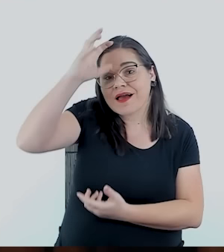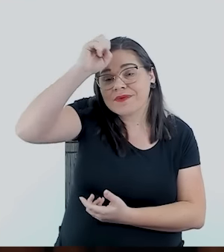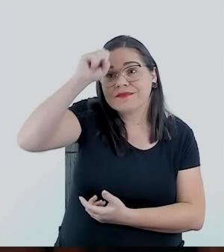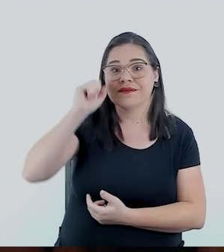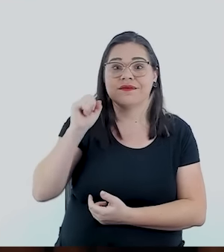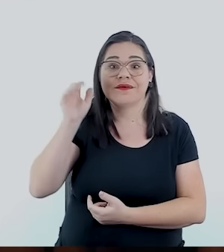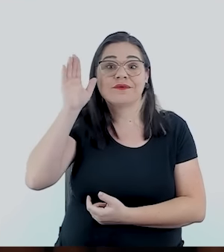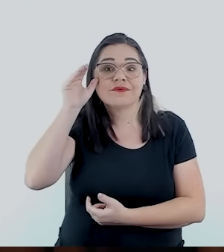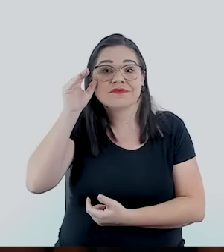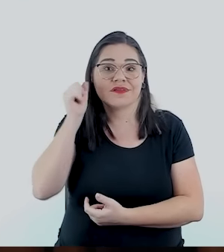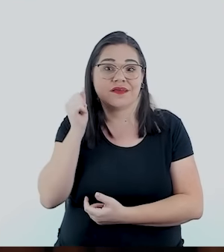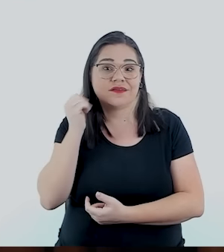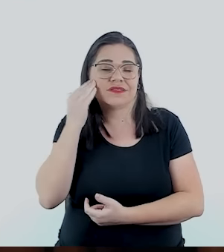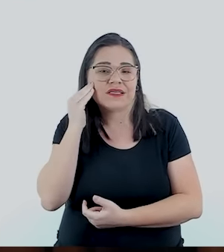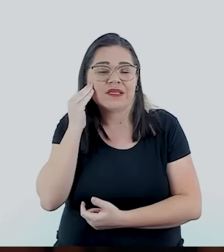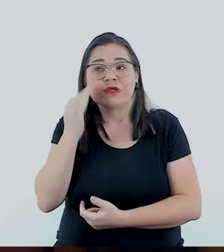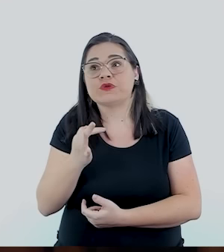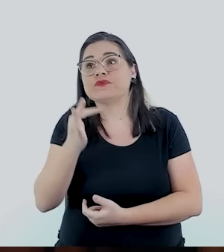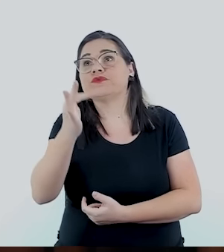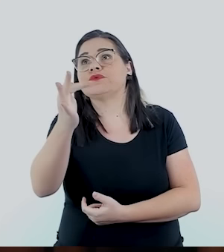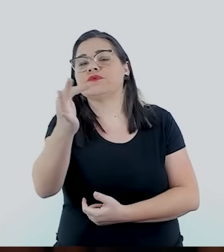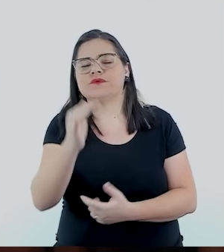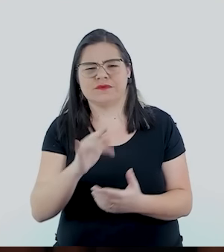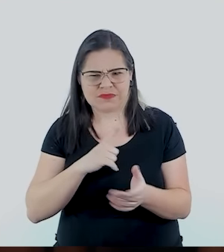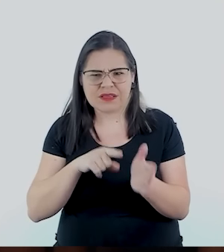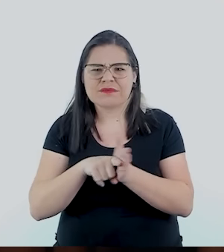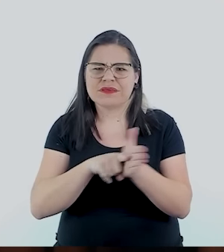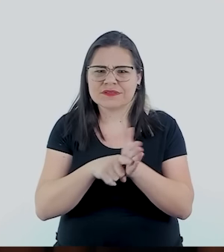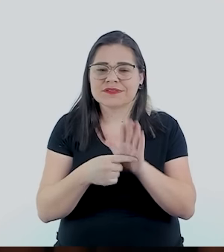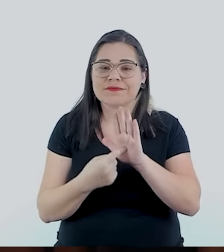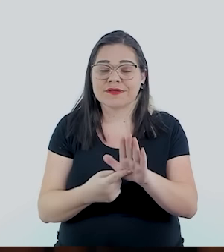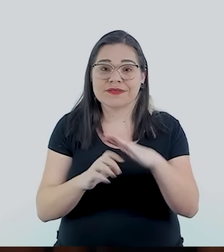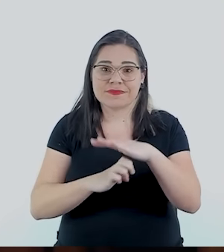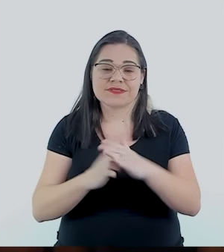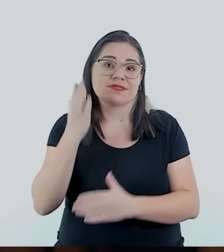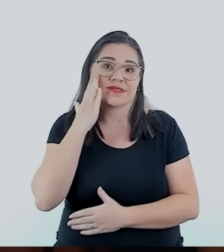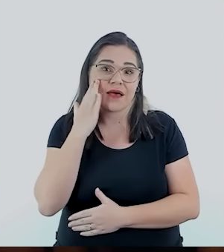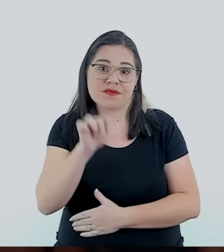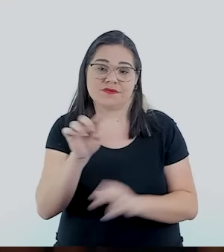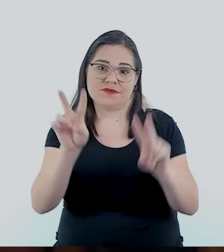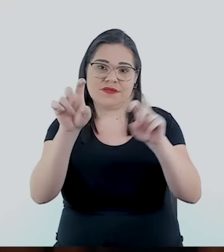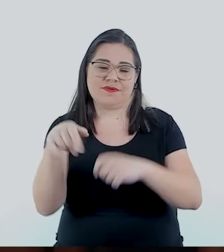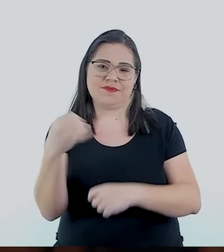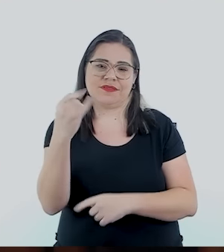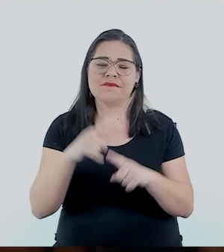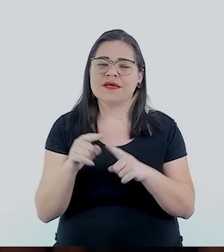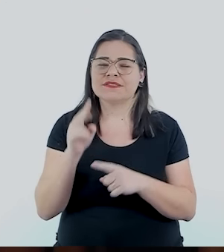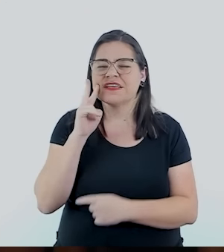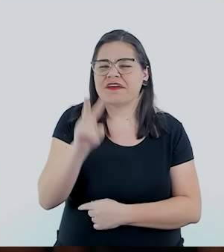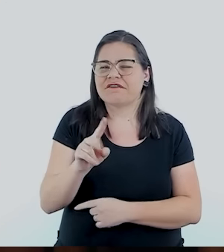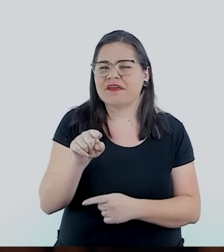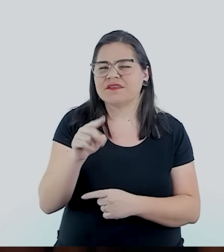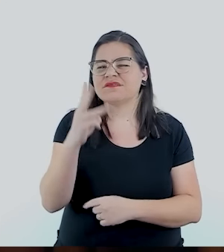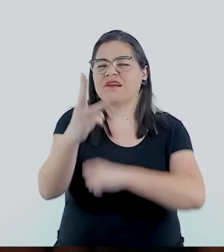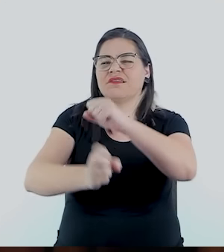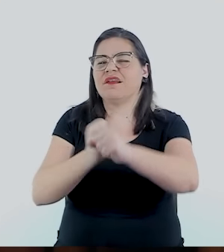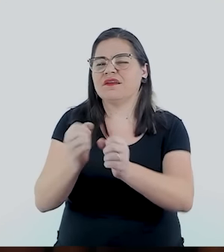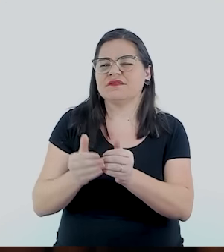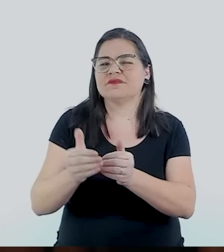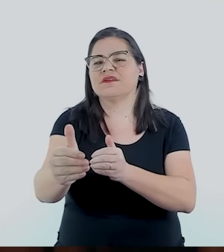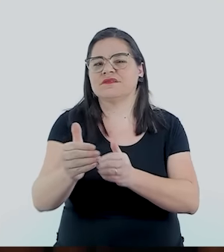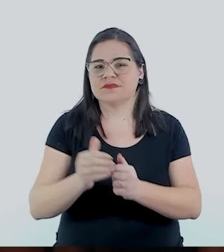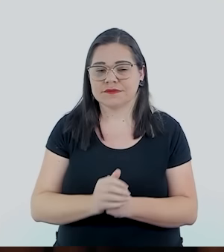curiosidade entendendo que no futur a gente tem pesquisas inclusive mostrando que as empresas sabem que isso é importante mas que vão começar a olhar para isso daqui a 3 anos